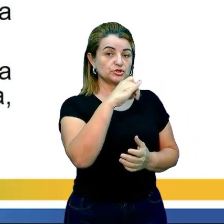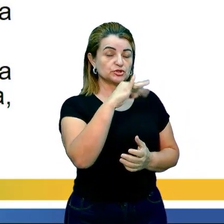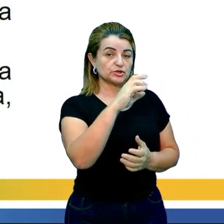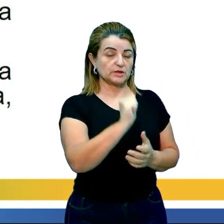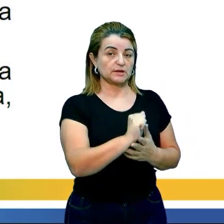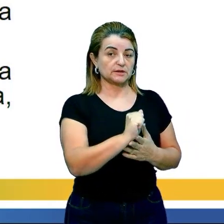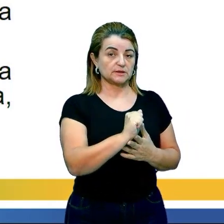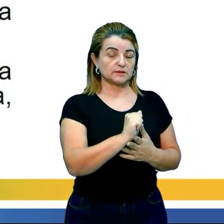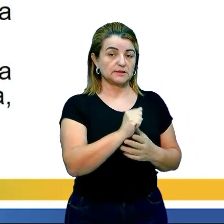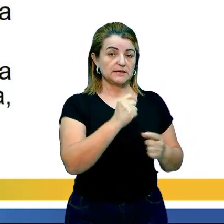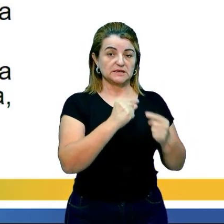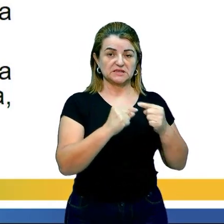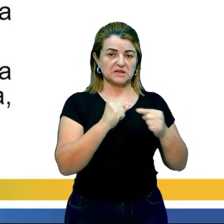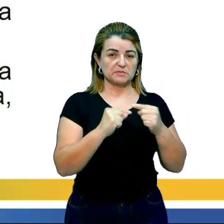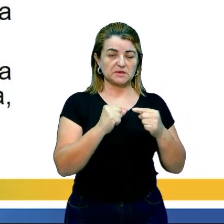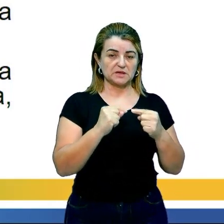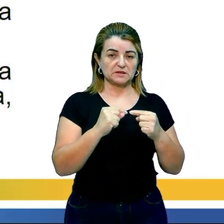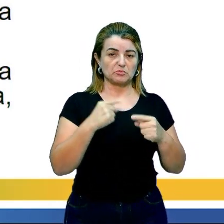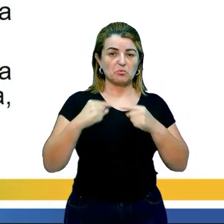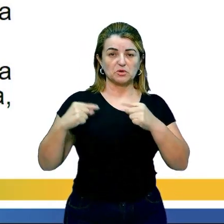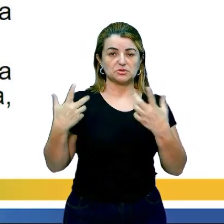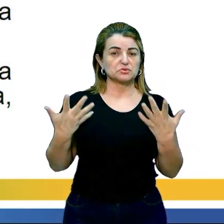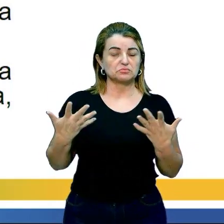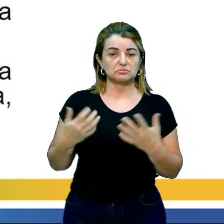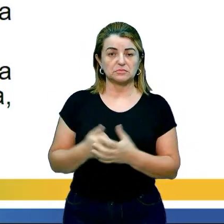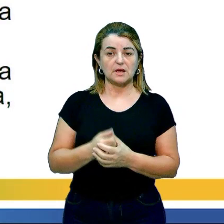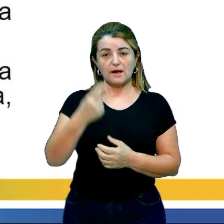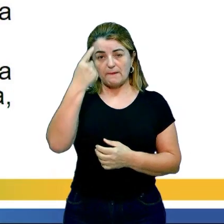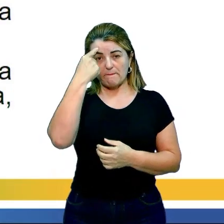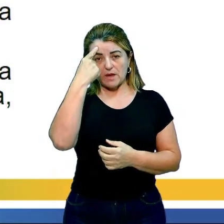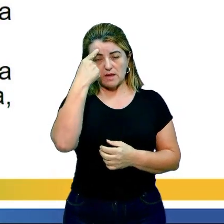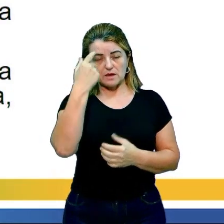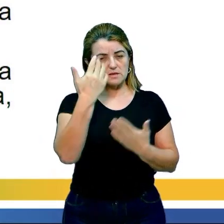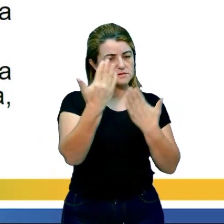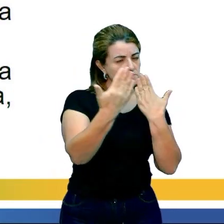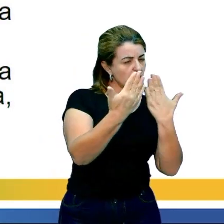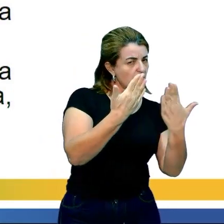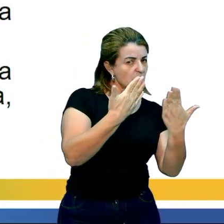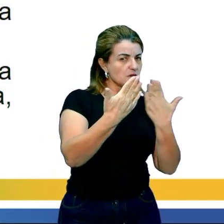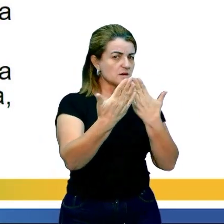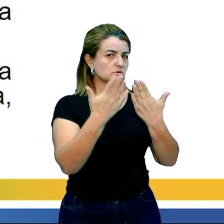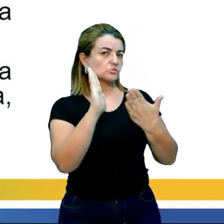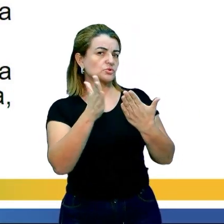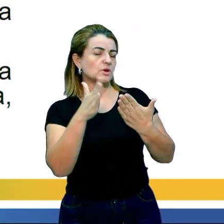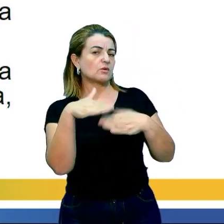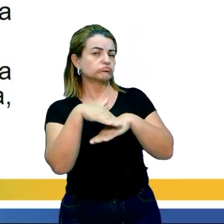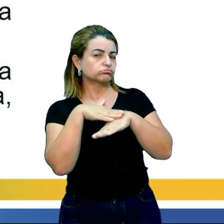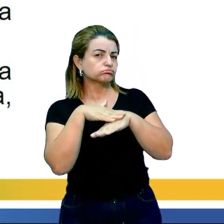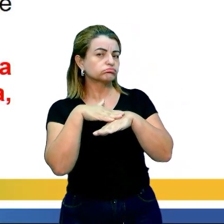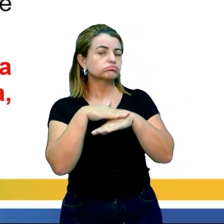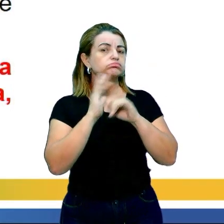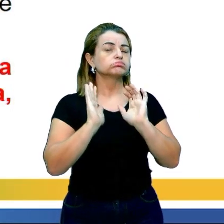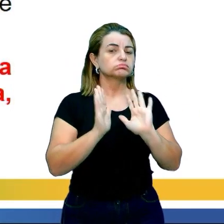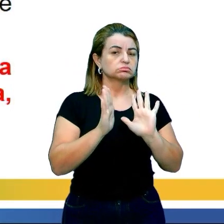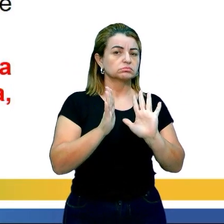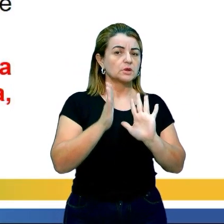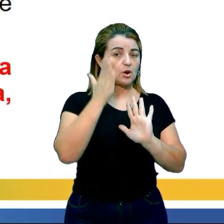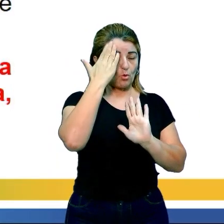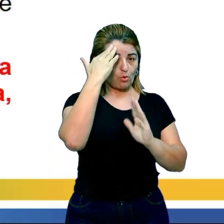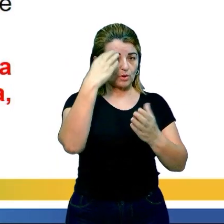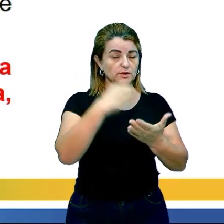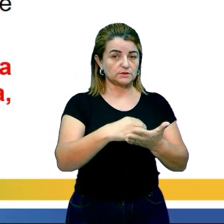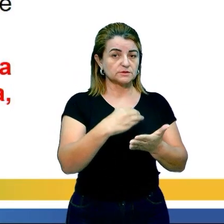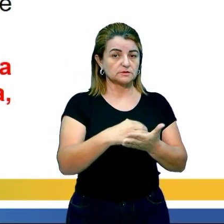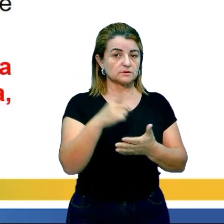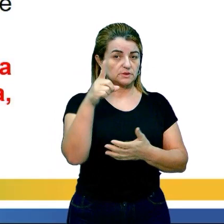por políticos pensem um pouquinho aí analise o que nós já conversamos na nossa aula mas eu tenho certeza